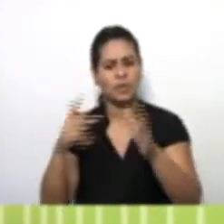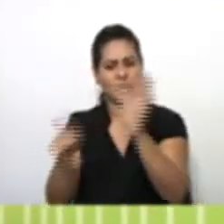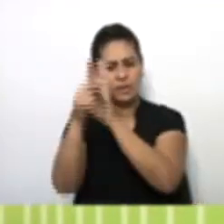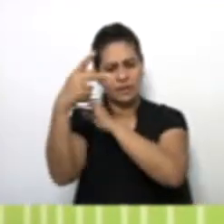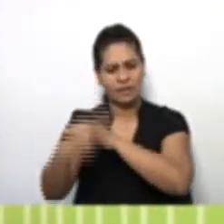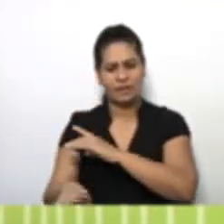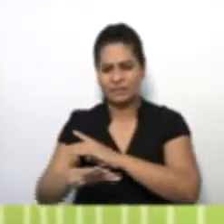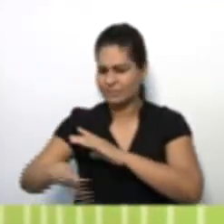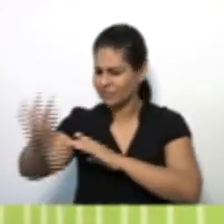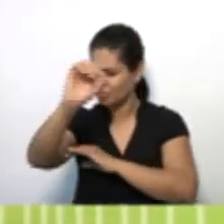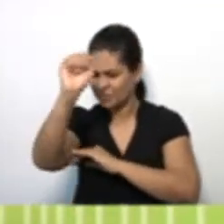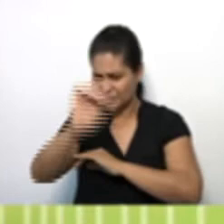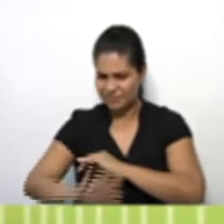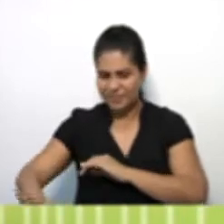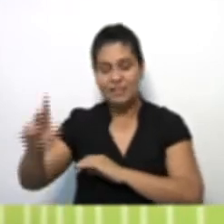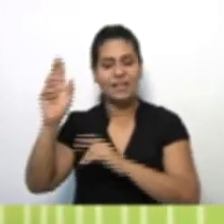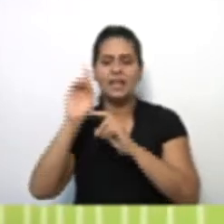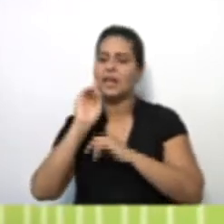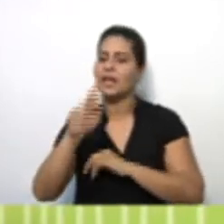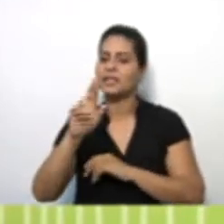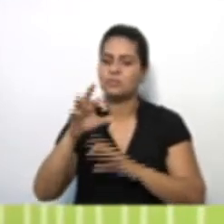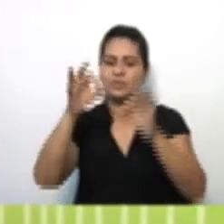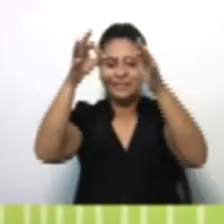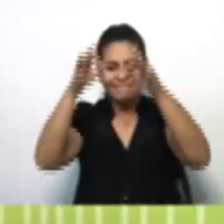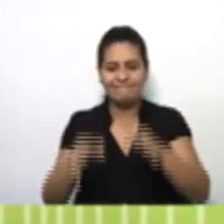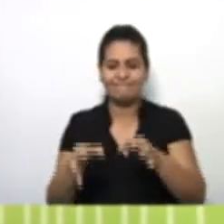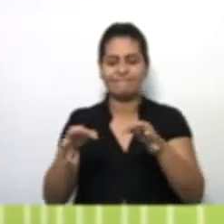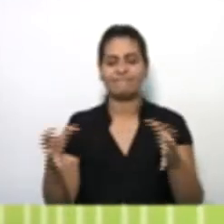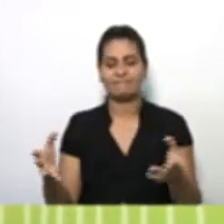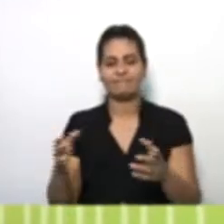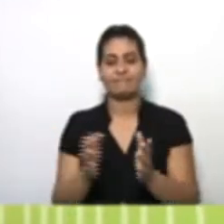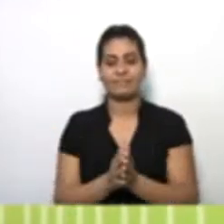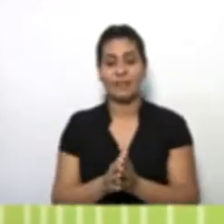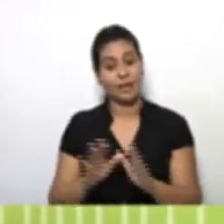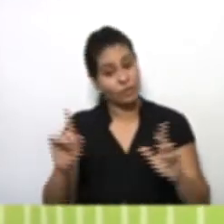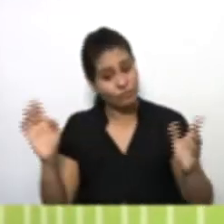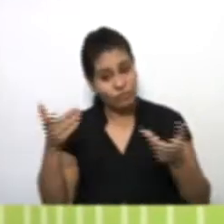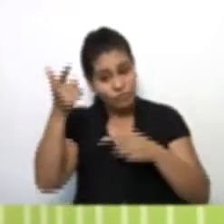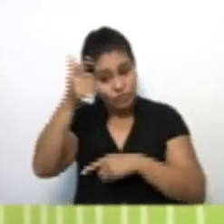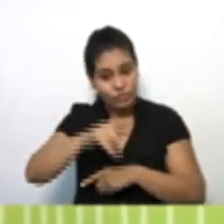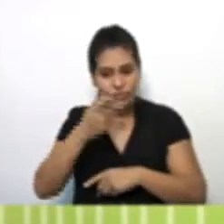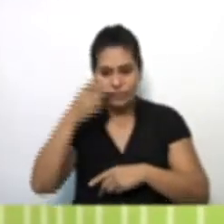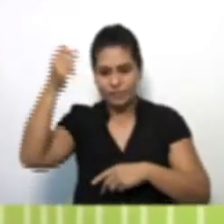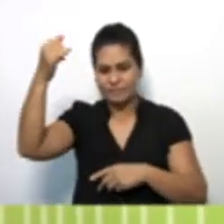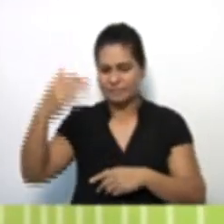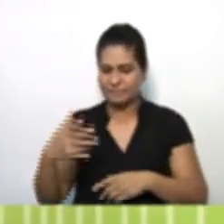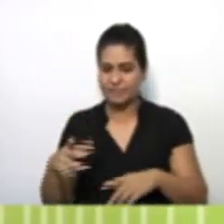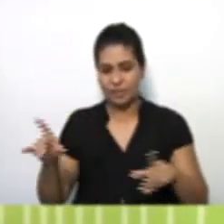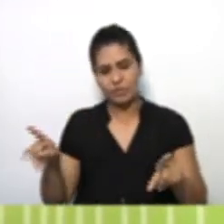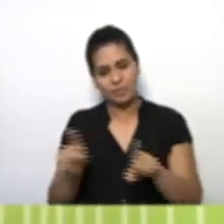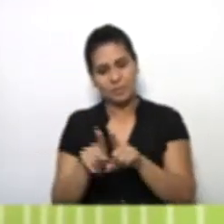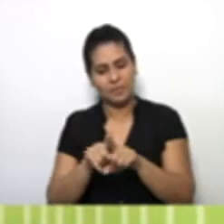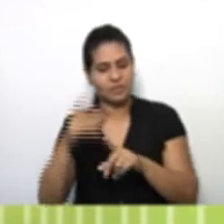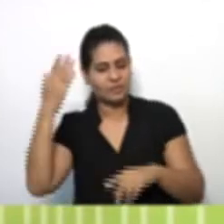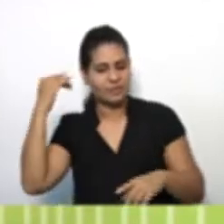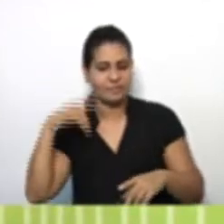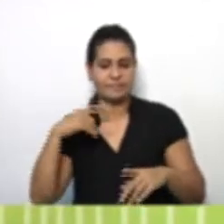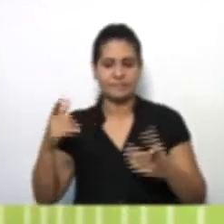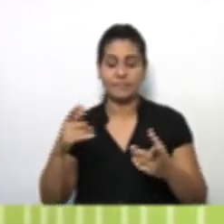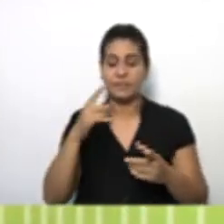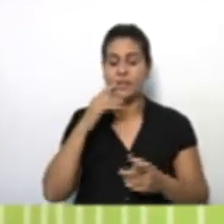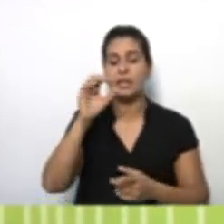inteiro, né, responder essa questão, como eu reitero aqui, que o professor Everton falou, eu também já havia falado, a questão